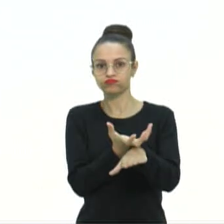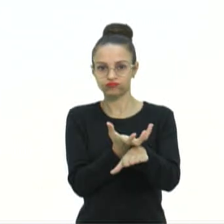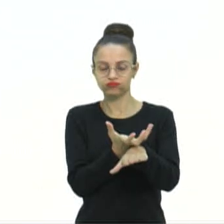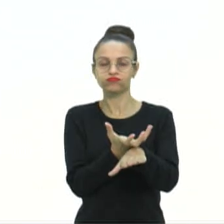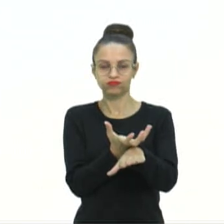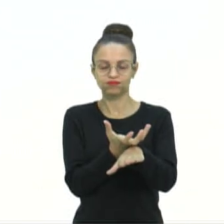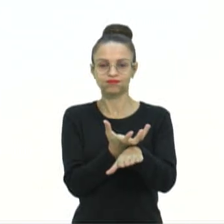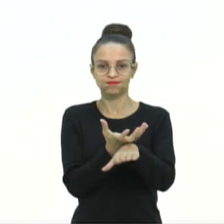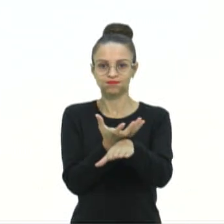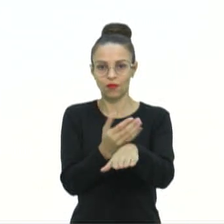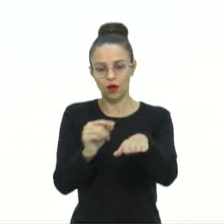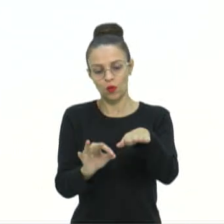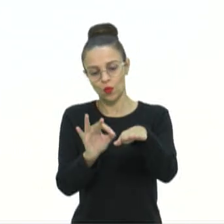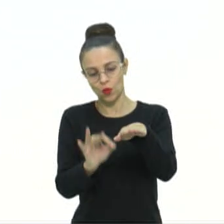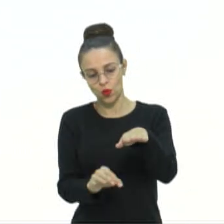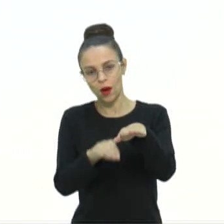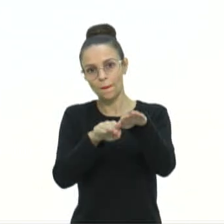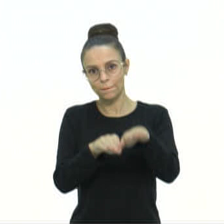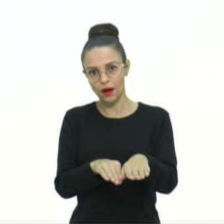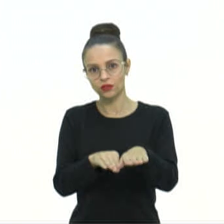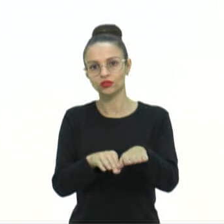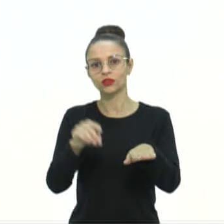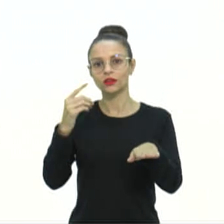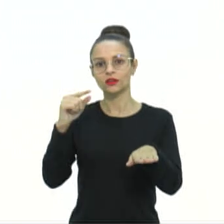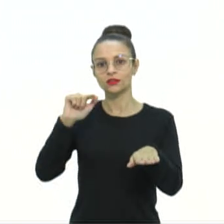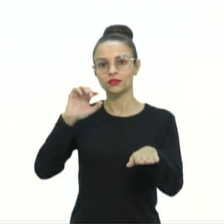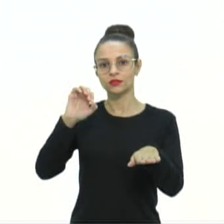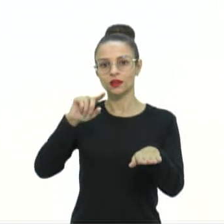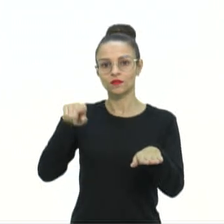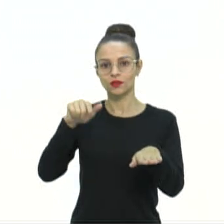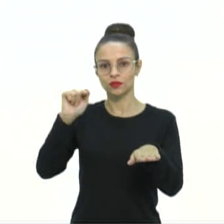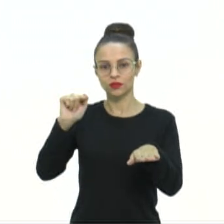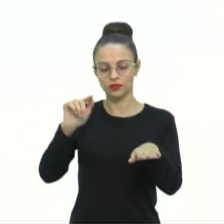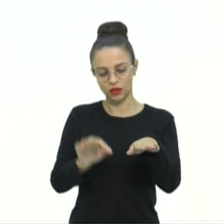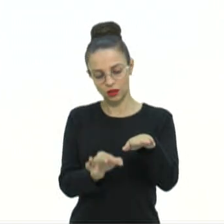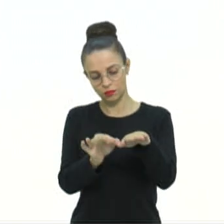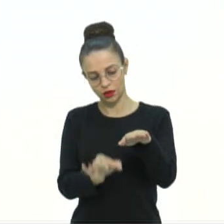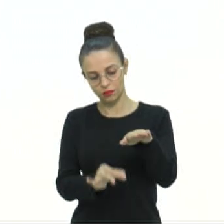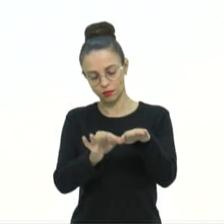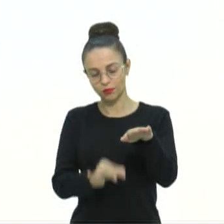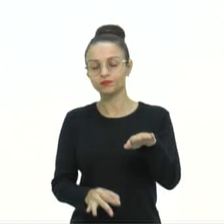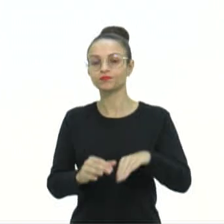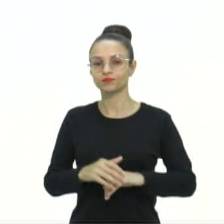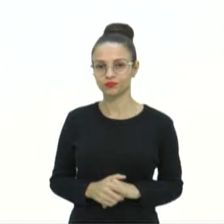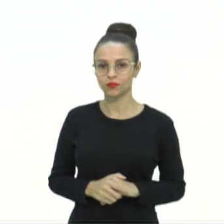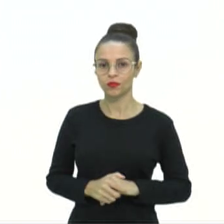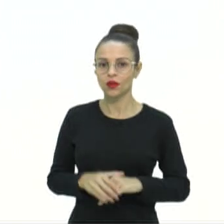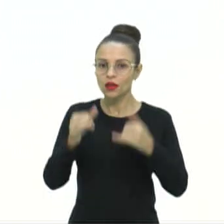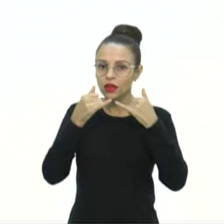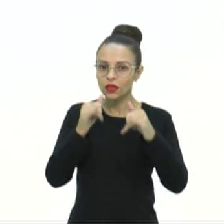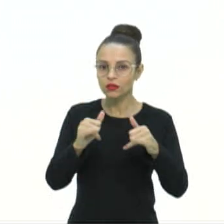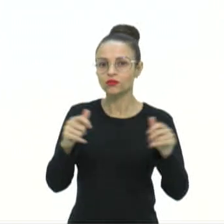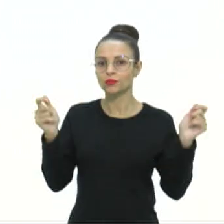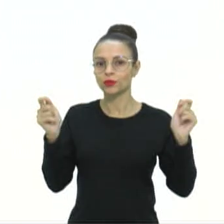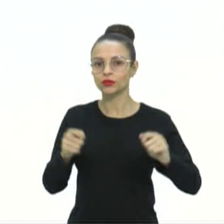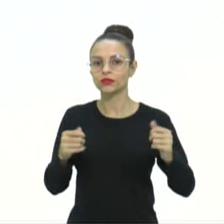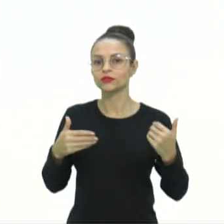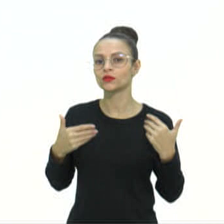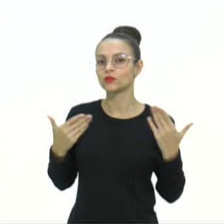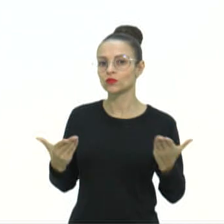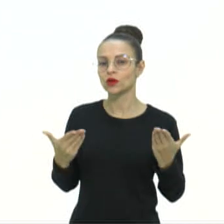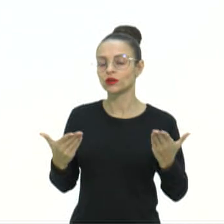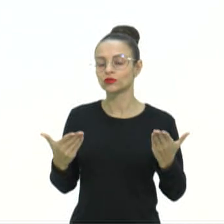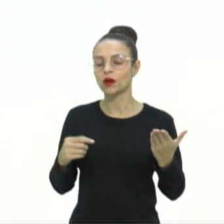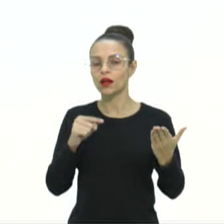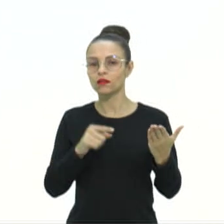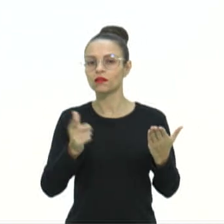mercadorias, abaixa e fica com 0,7 metros acima do solo. Quanta energia potencial é